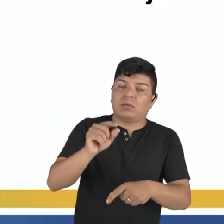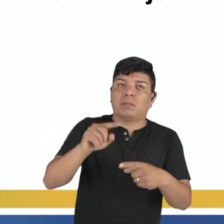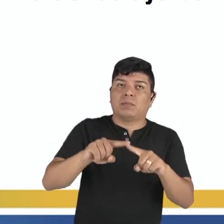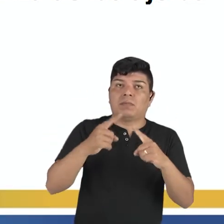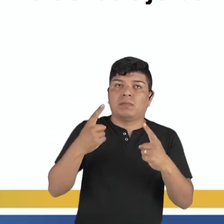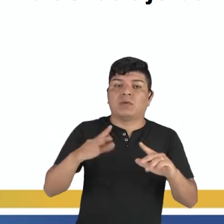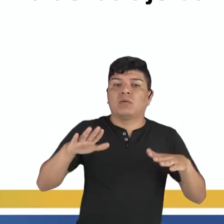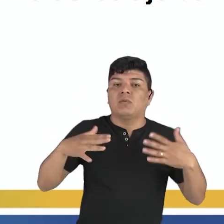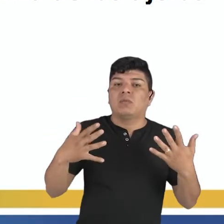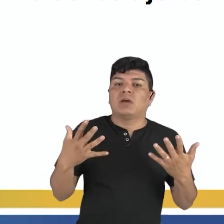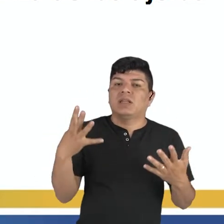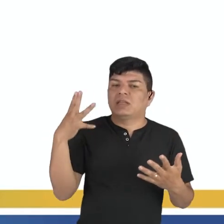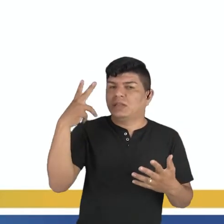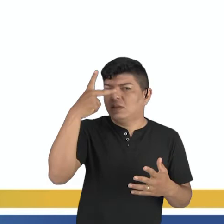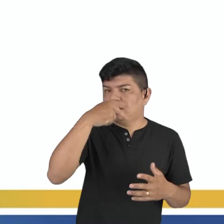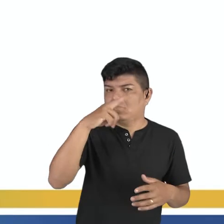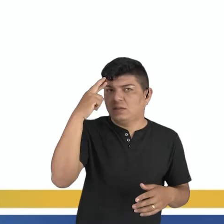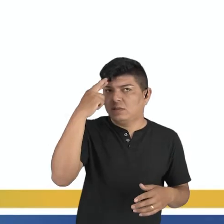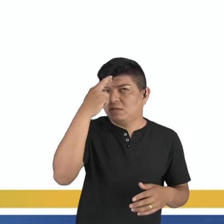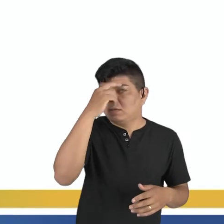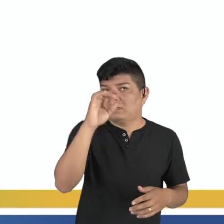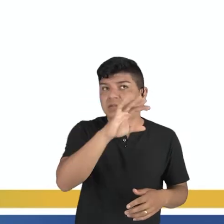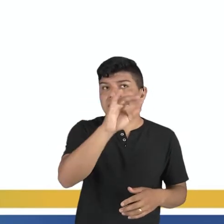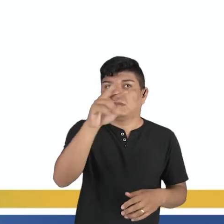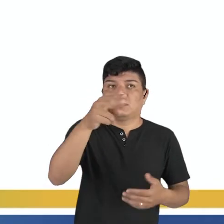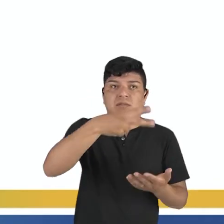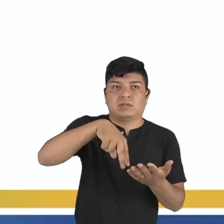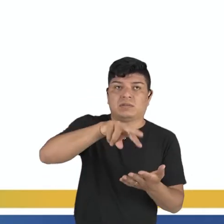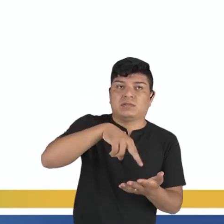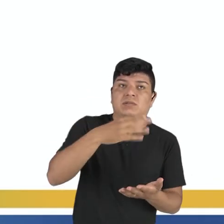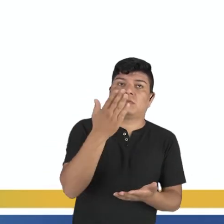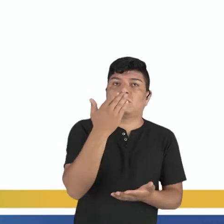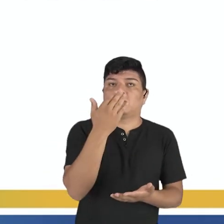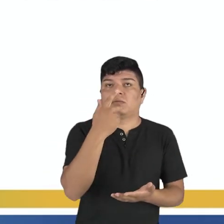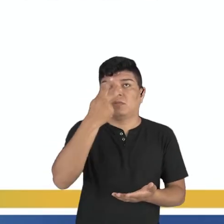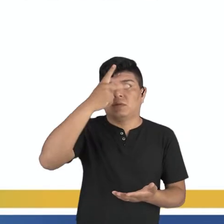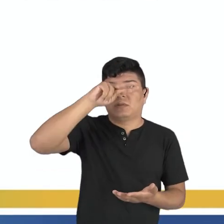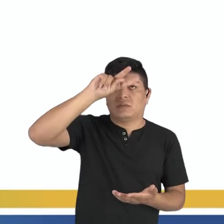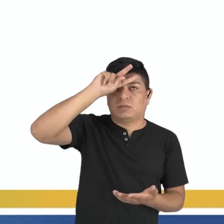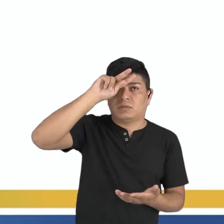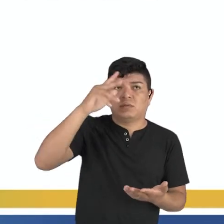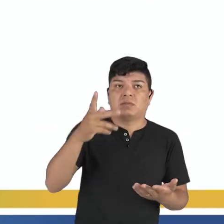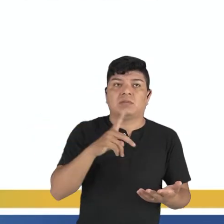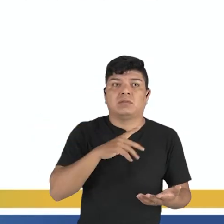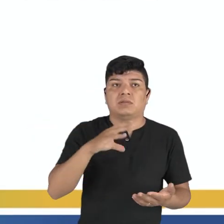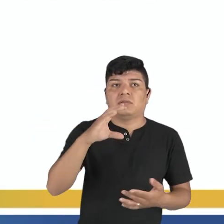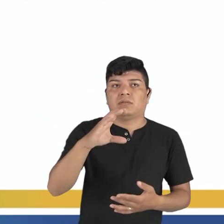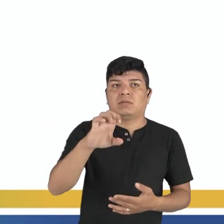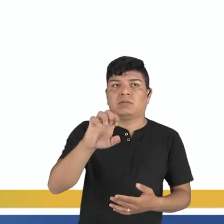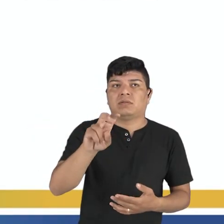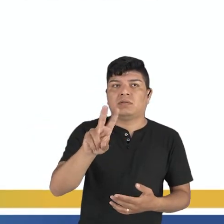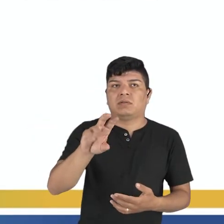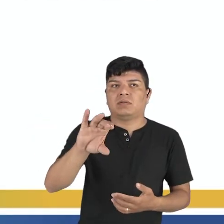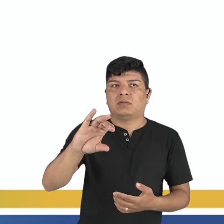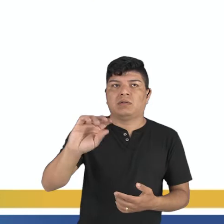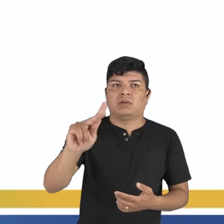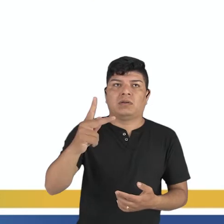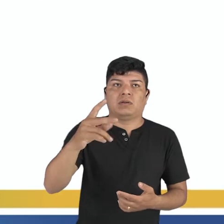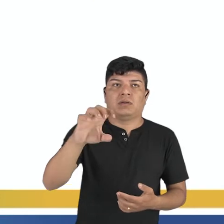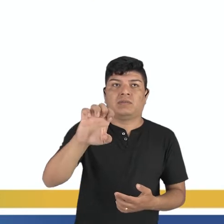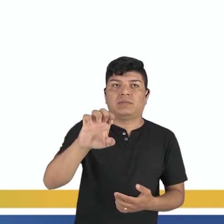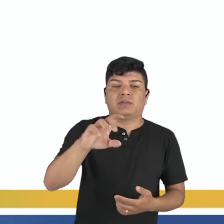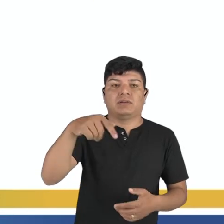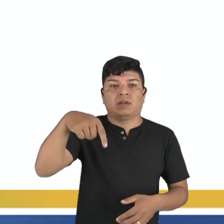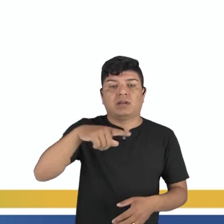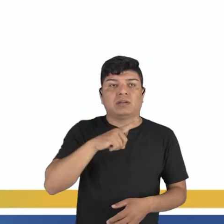ver quão linda é a história, tá, de cada dança dessa. Comida típica do Peru, o ceviche, que é o mais tradicional, né, inclusive